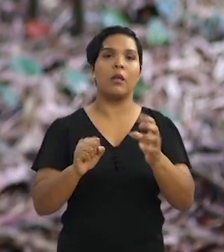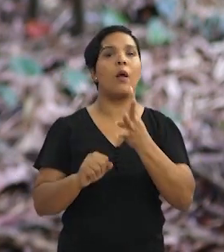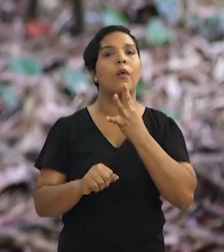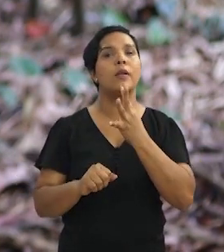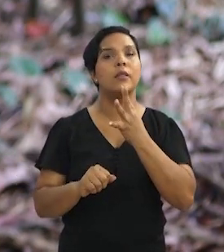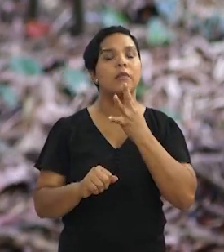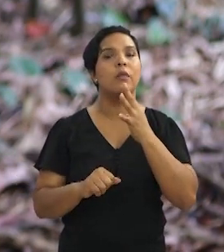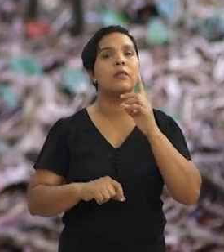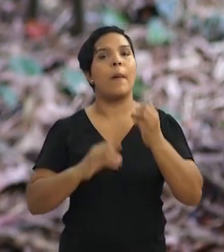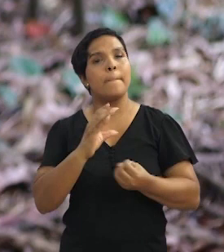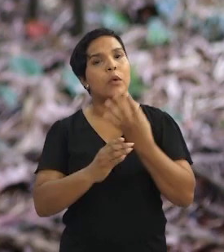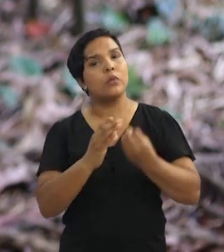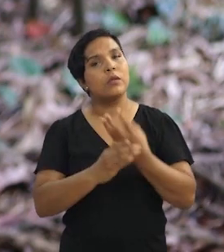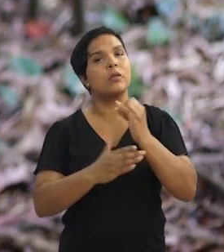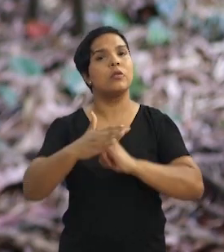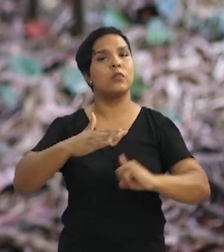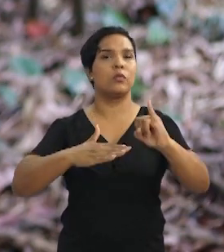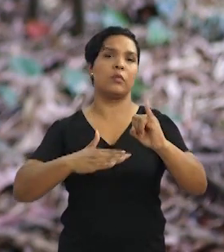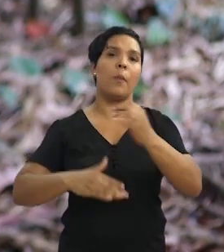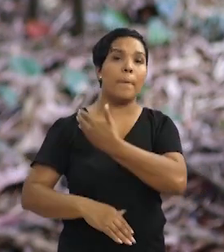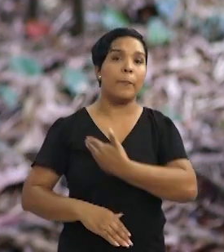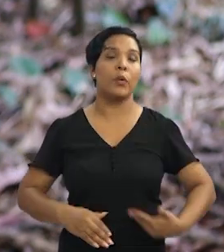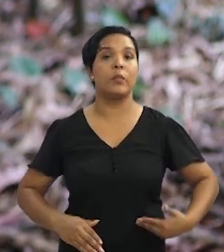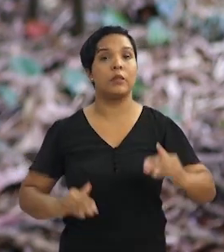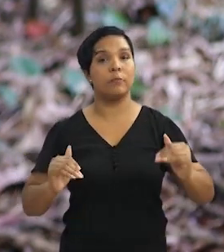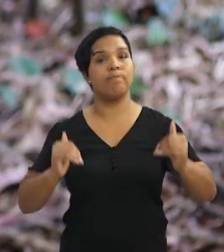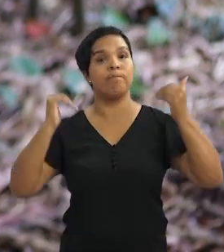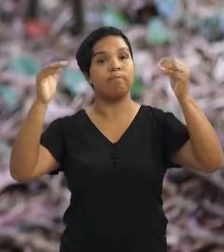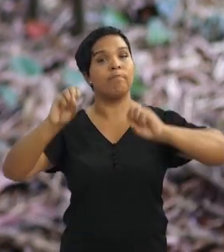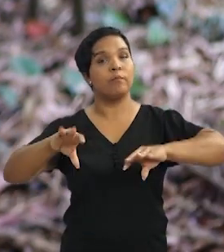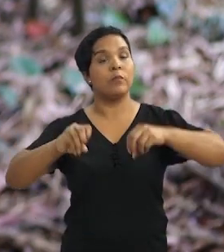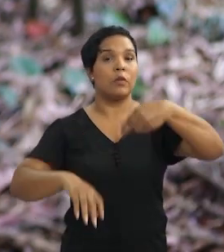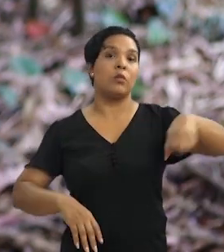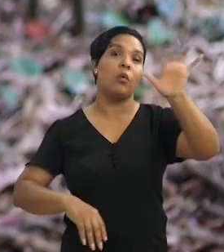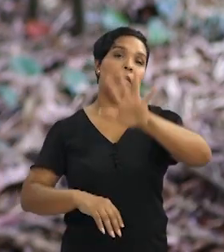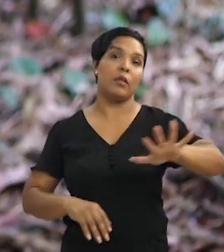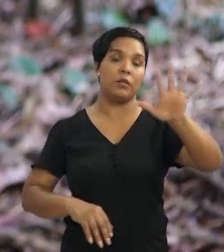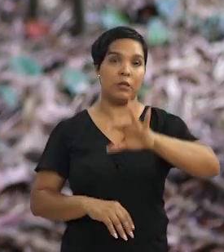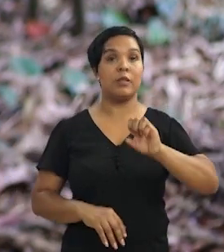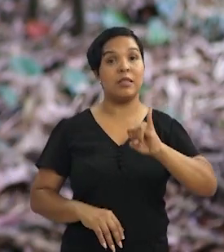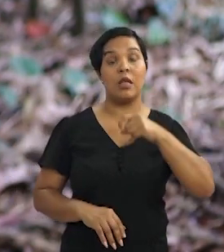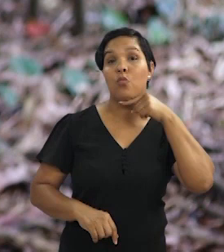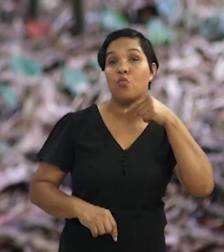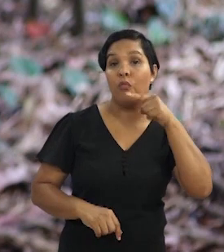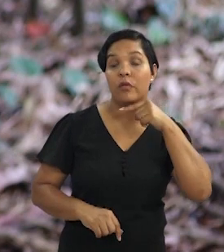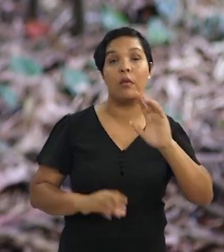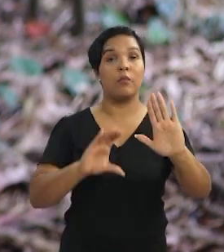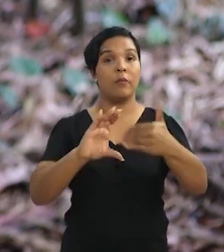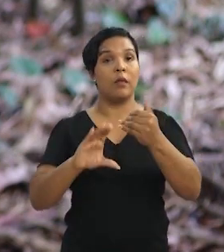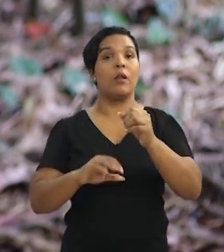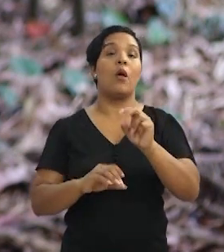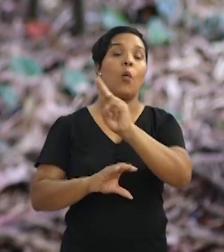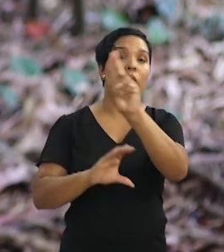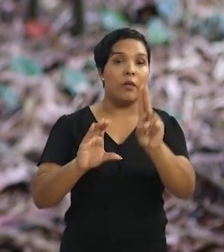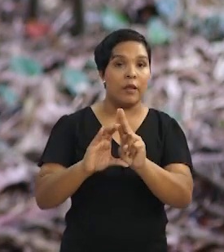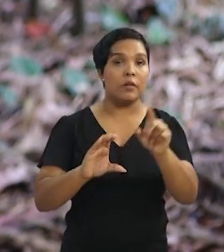que você possa conhecer o que tem sido produzido nas instituições públicas de ensino superior nordestinas. Caso tenha alguma dúvida,